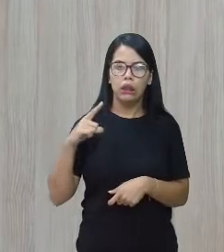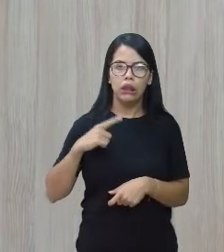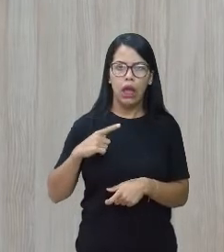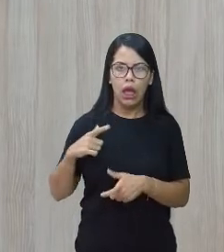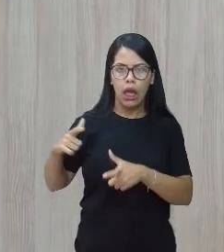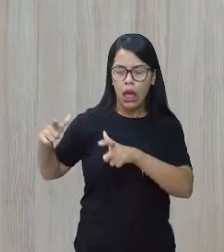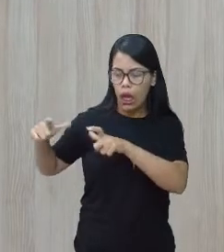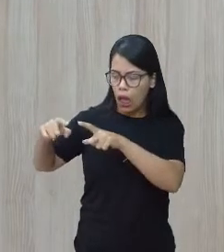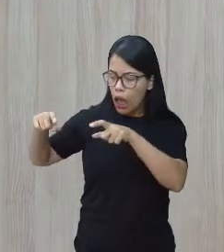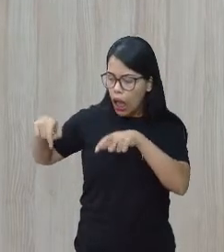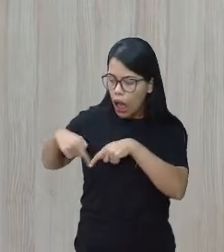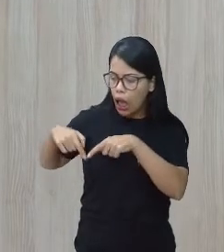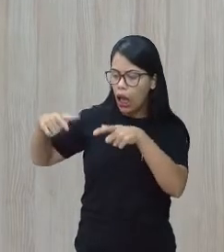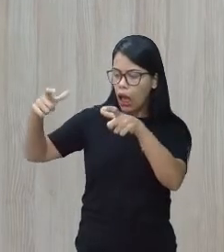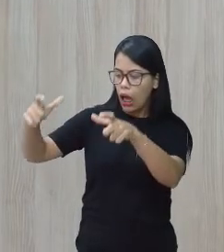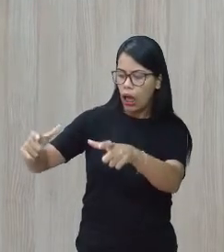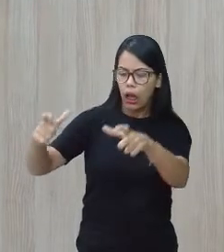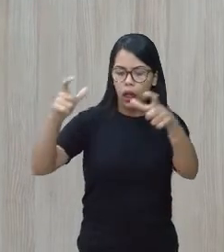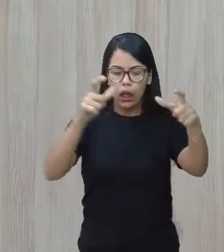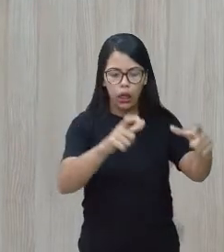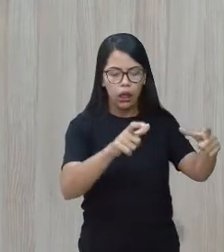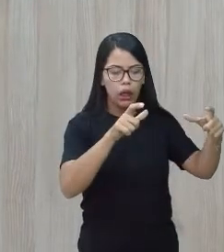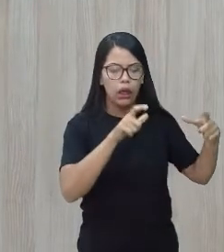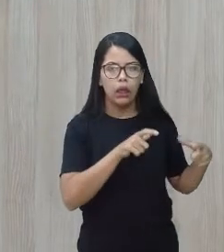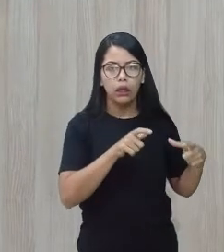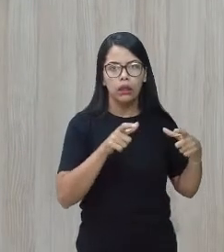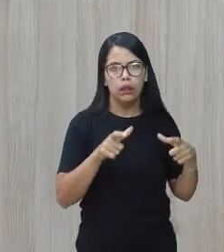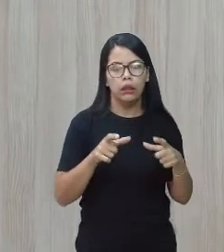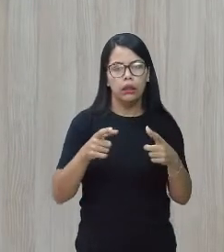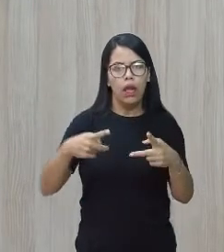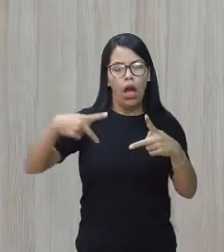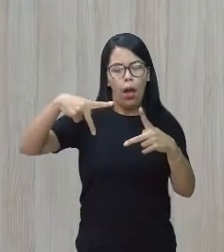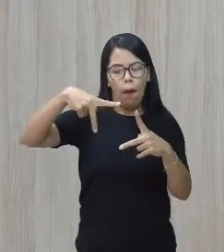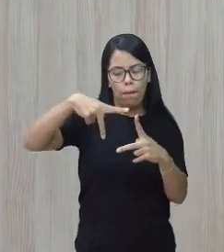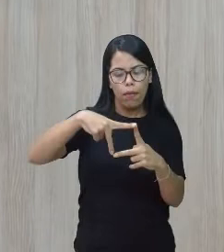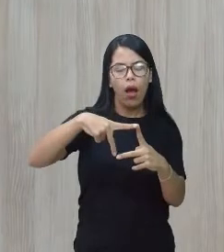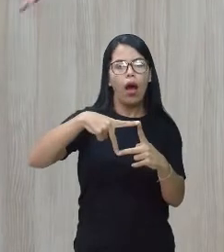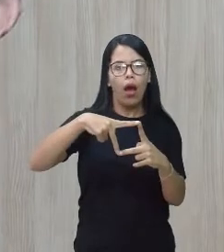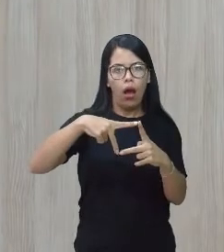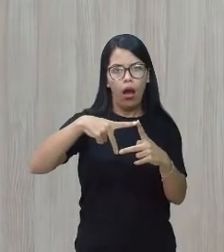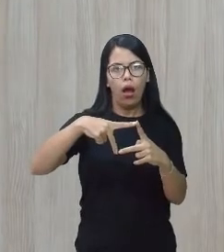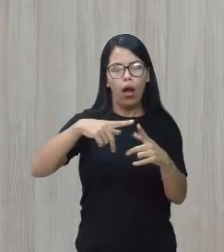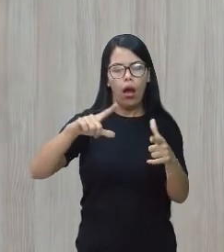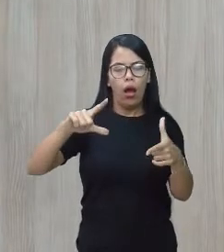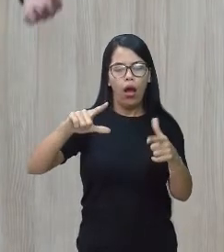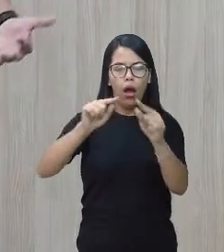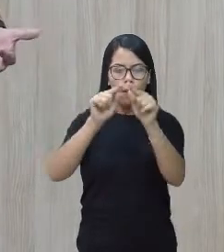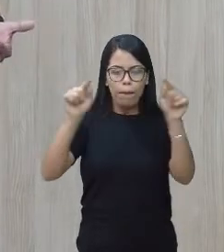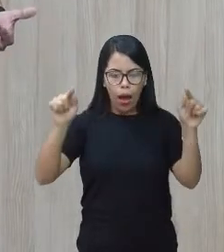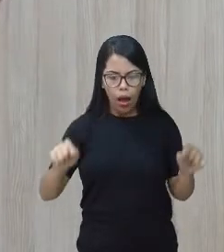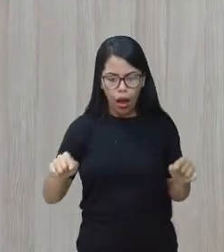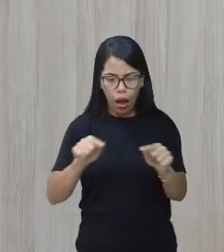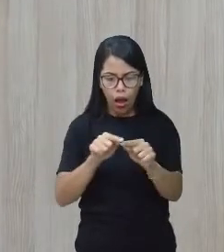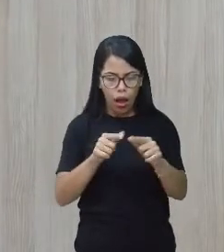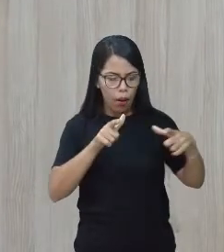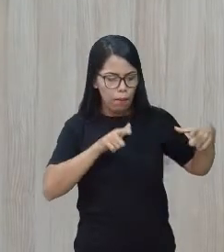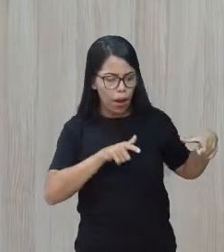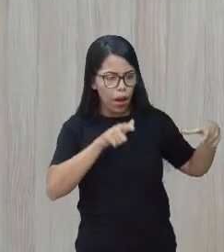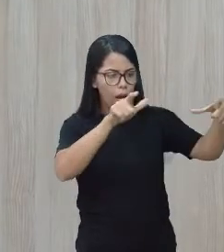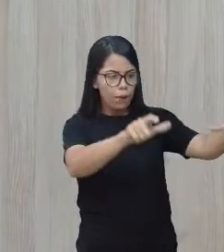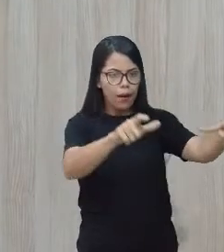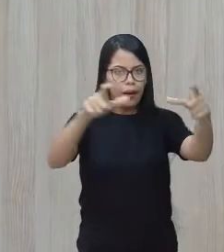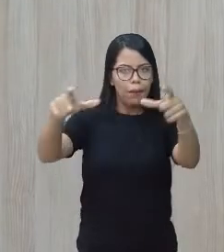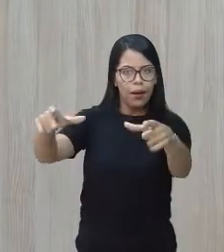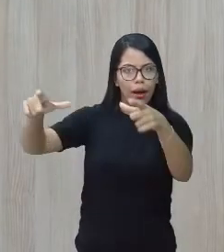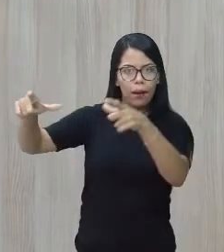tá, na forma de um paralelepípedo retângulo, certo? Um bloco retangular que a gente viu na aula passada. Então,